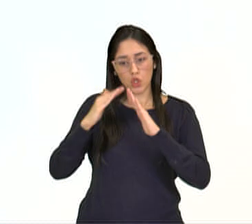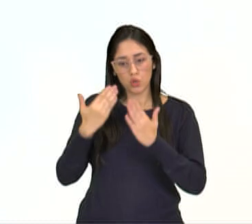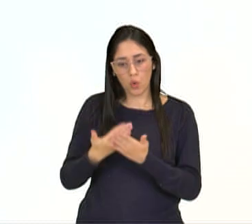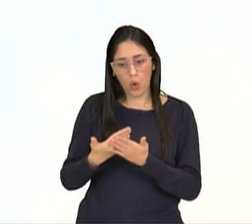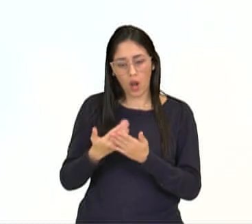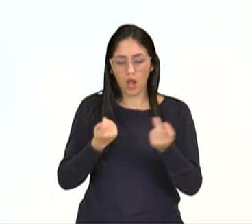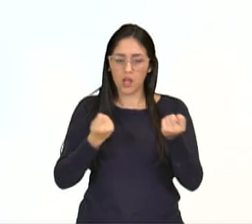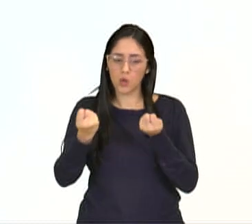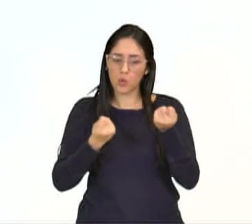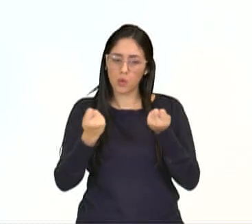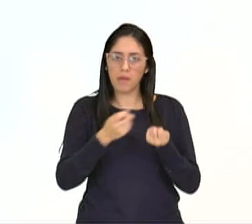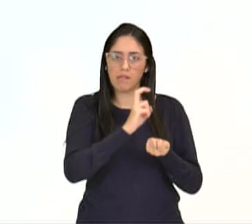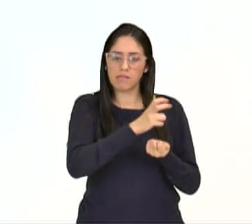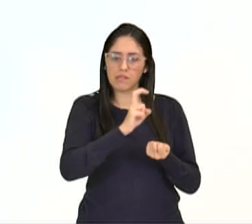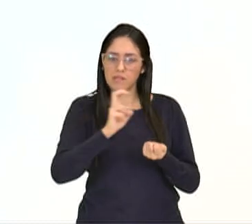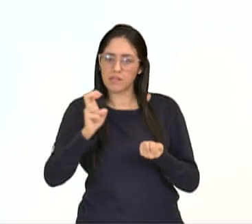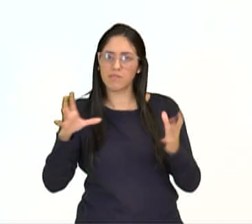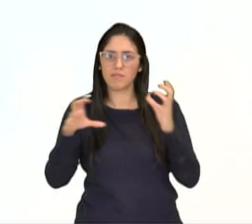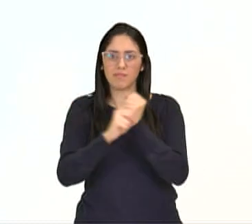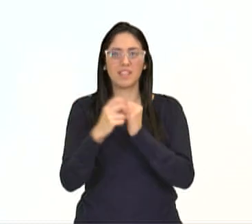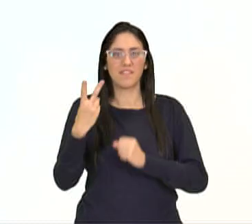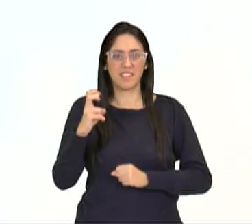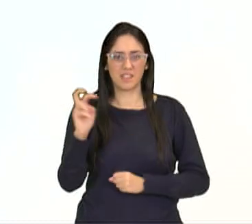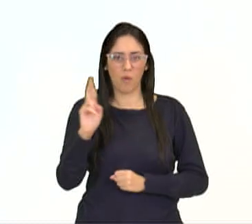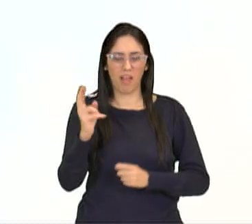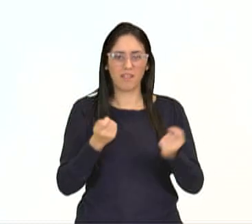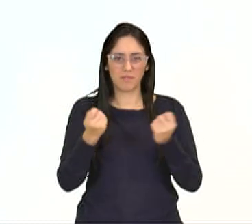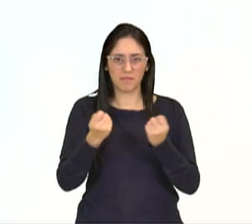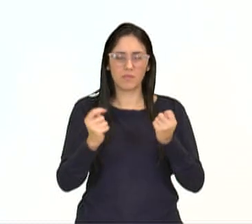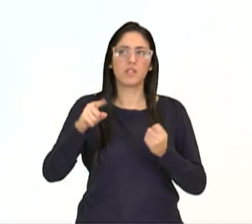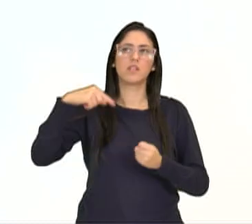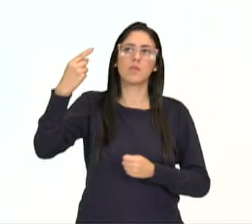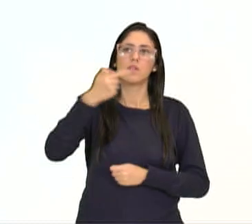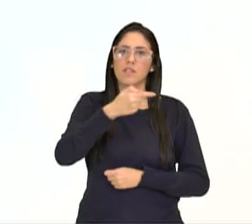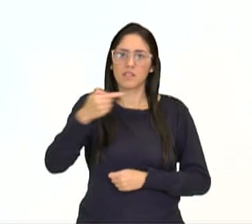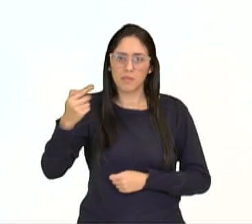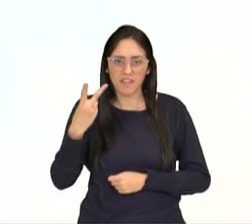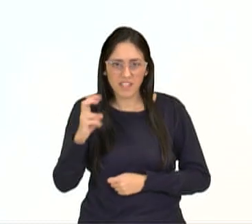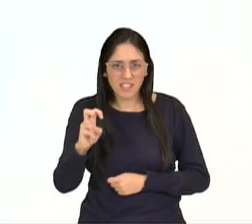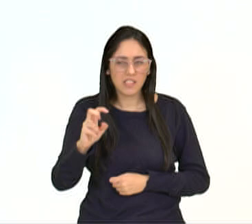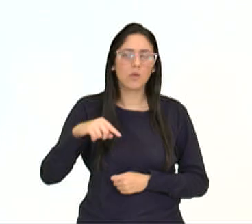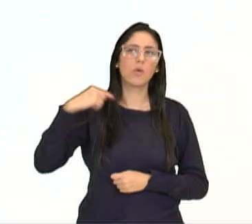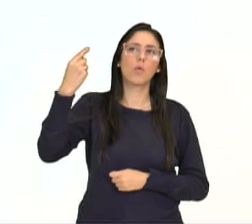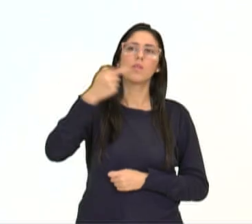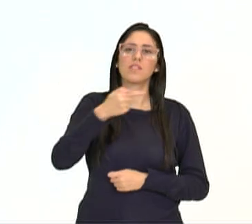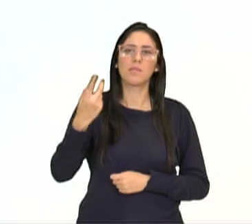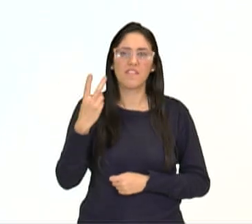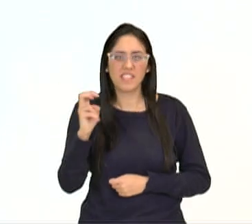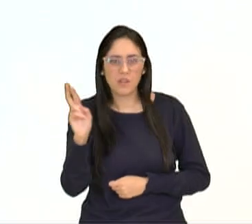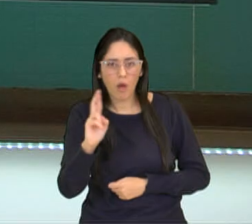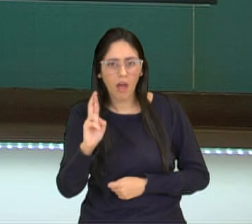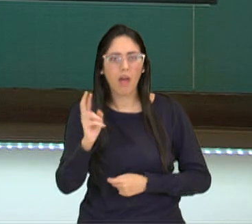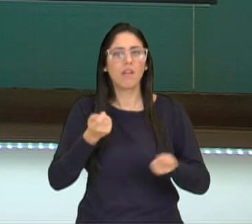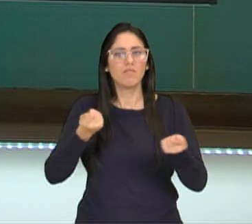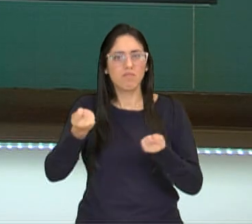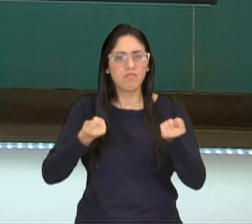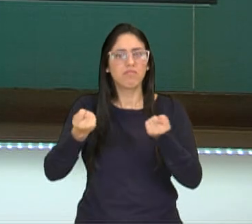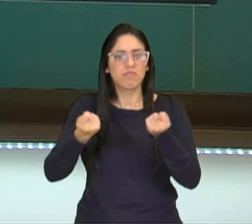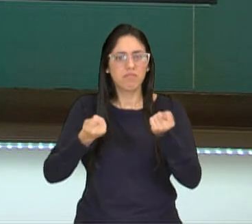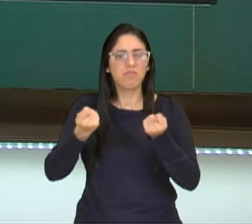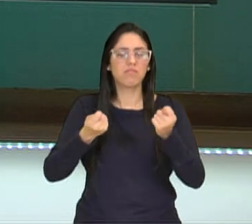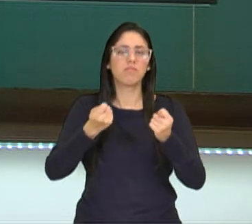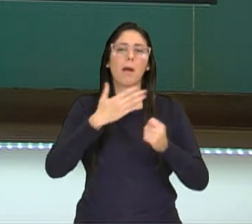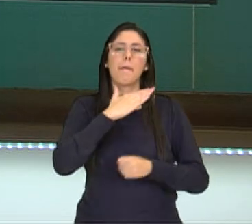5, então 25. Na segunda semana, os mesmos 25, na terceira semana, na quarta e na quinta, que março teve 5